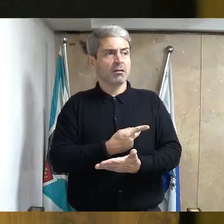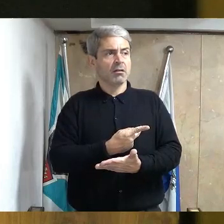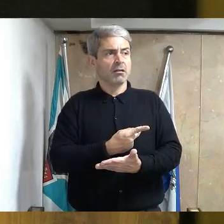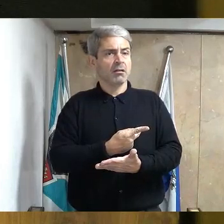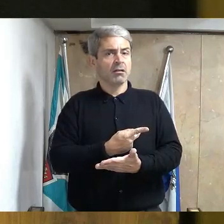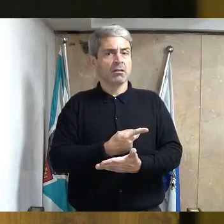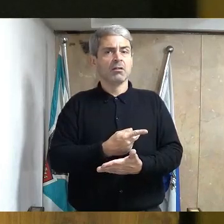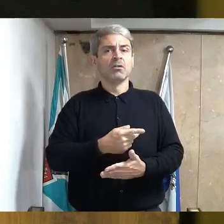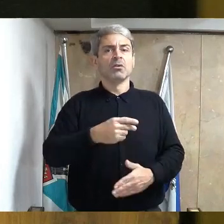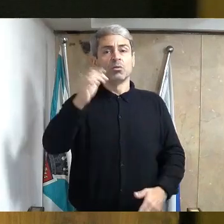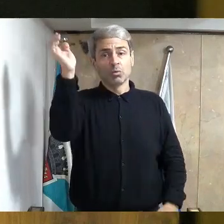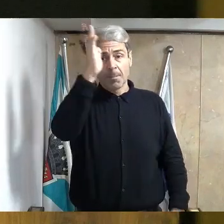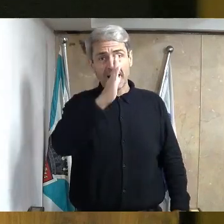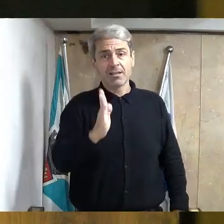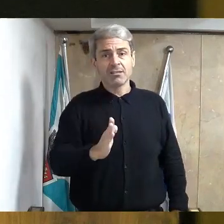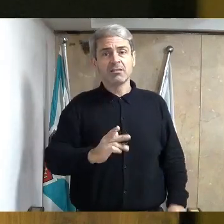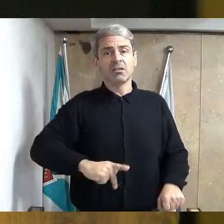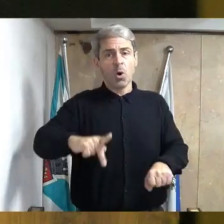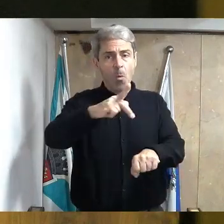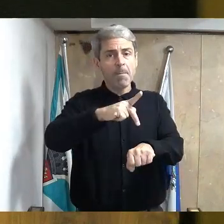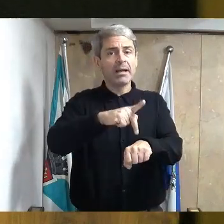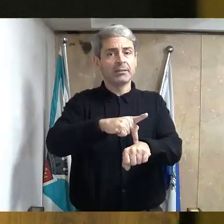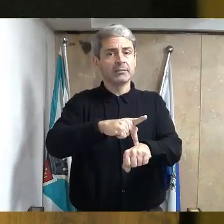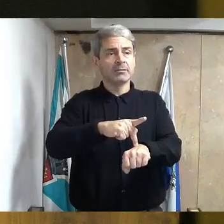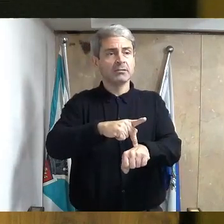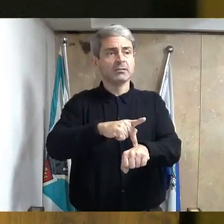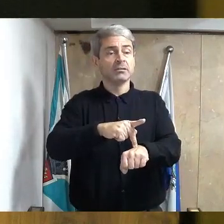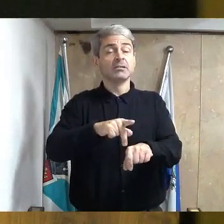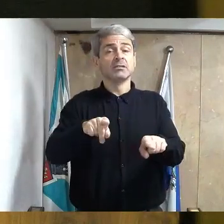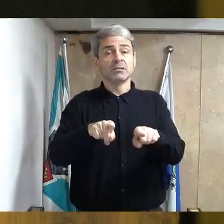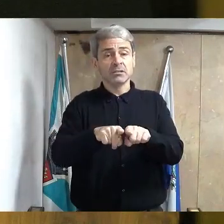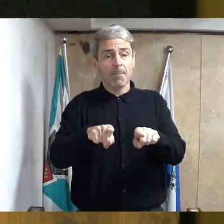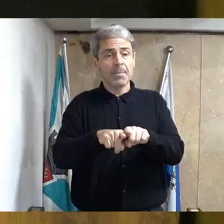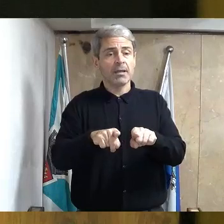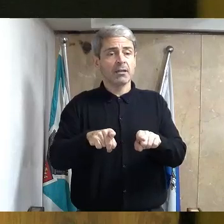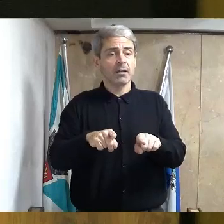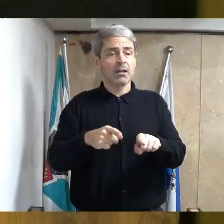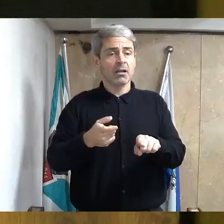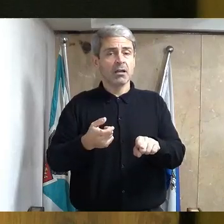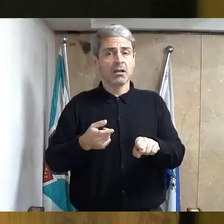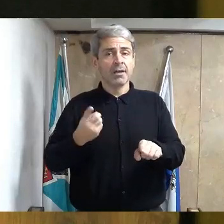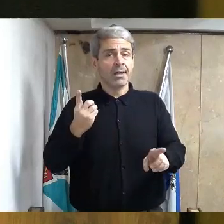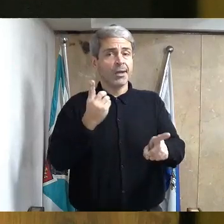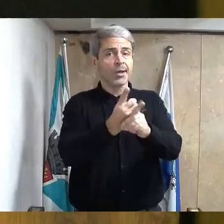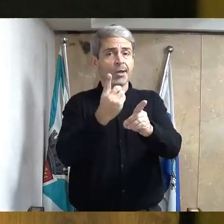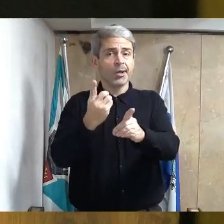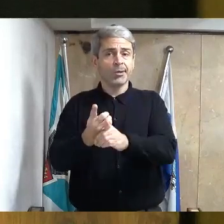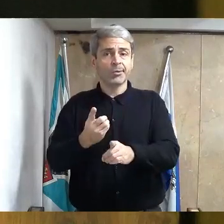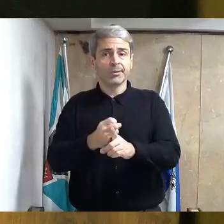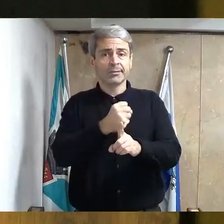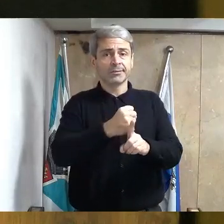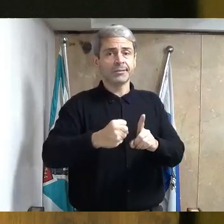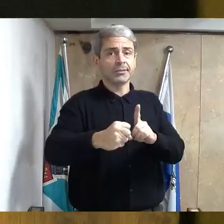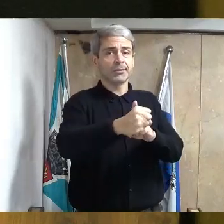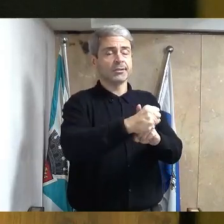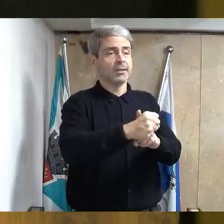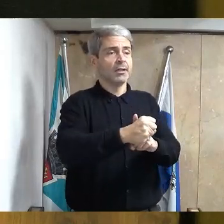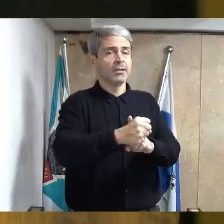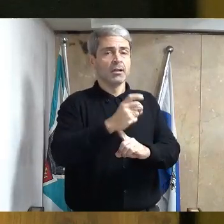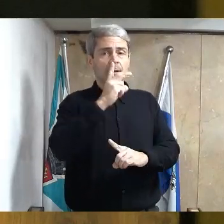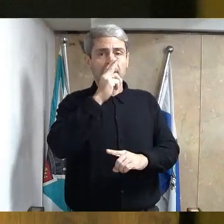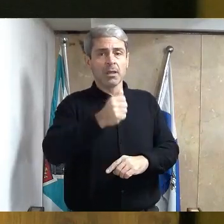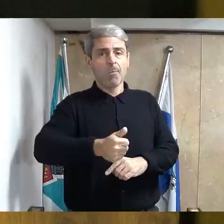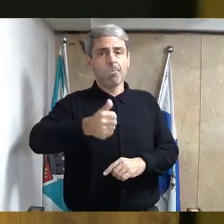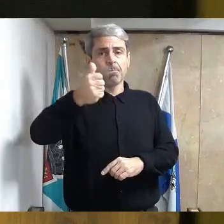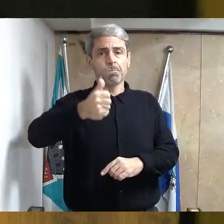esse país e ainda se encontra-se eco na sociedade que se diz do primeiro mundo.